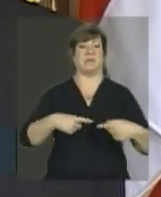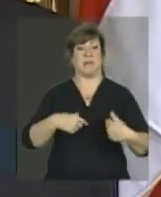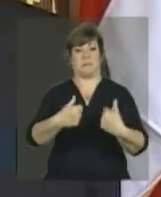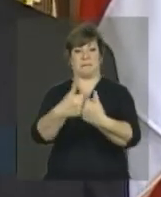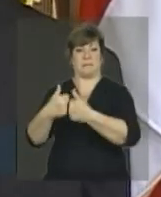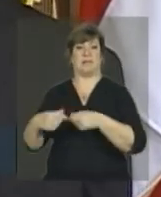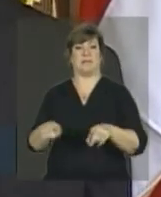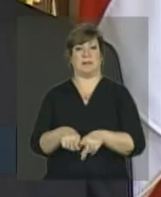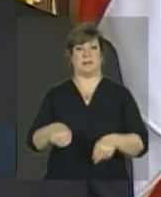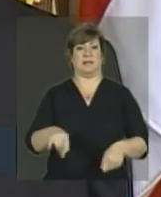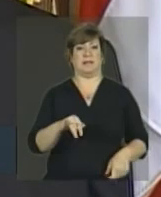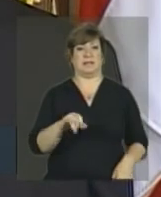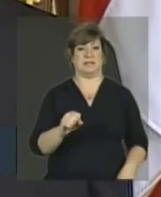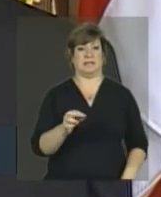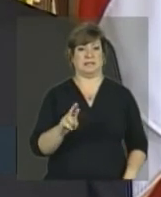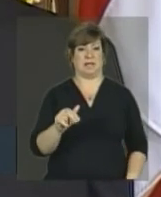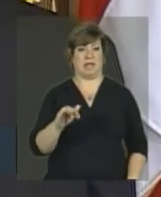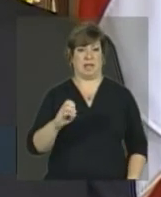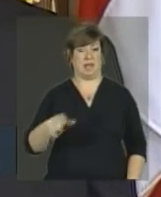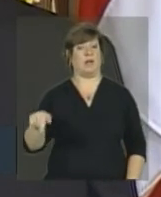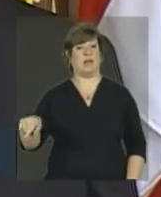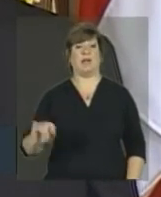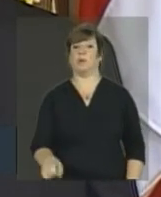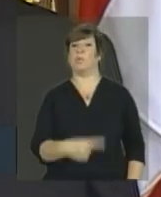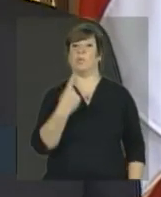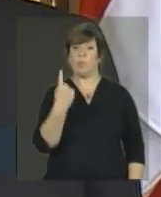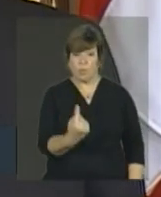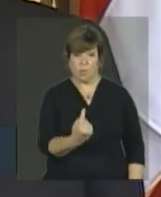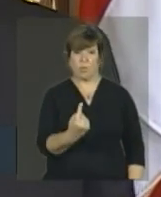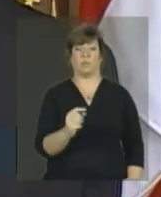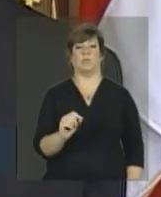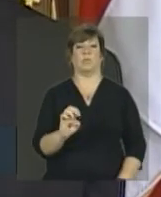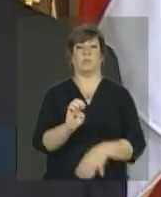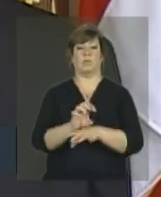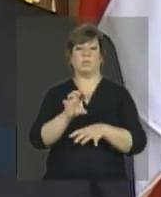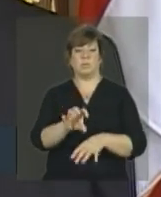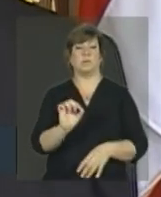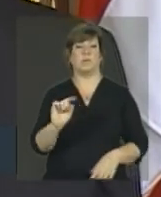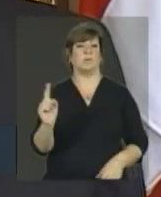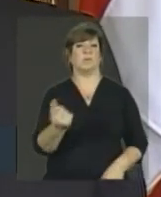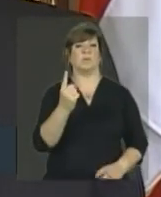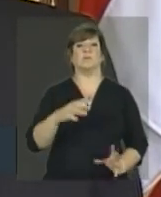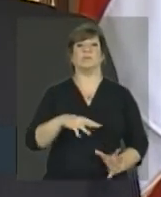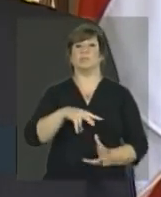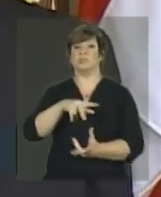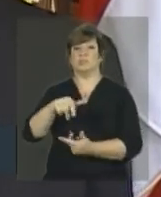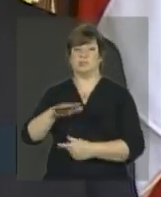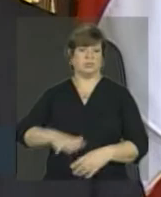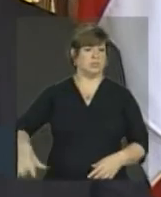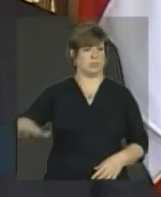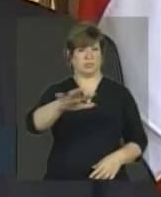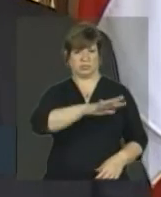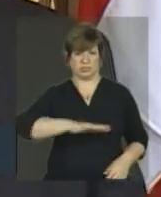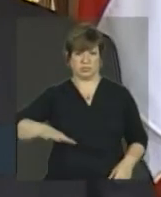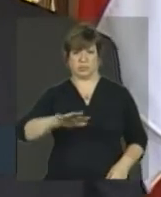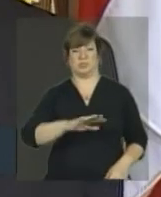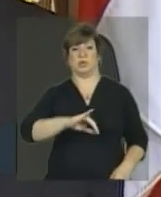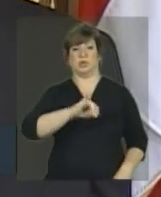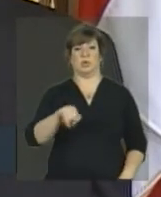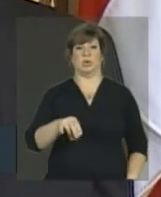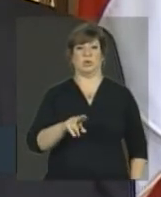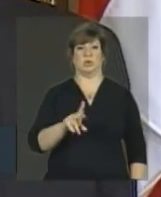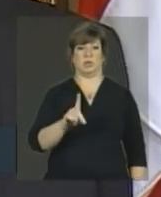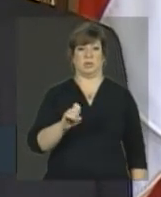fronteiras. Israel é o único estado do mundo predominantemente judeu. O país